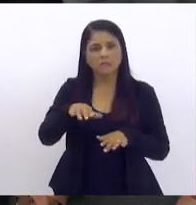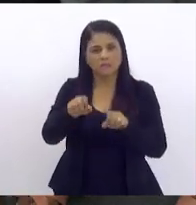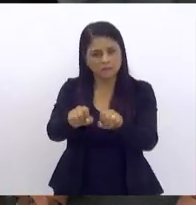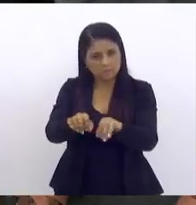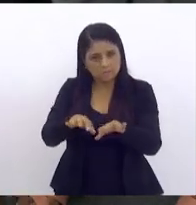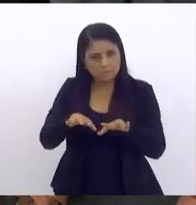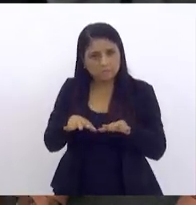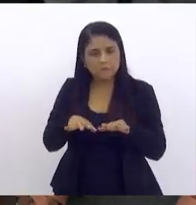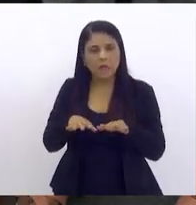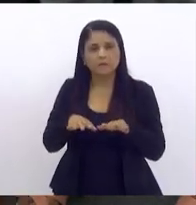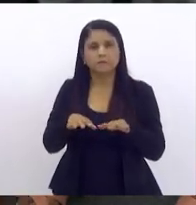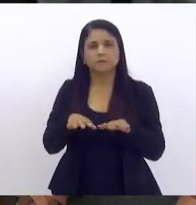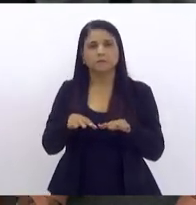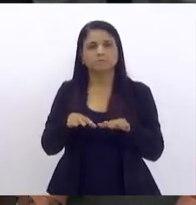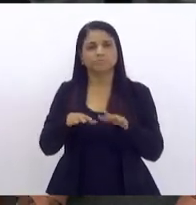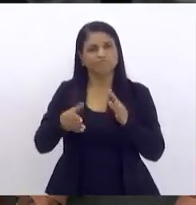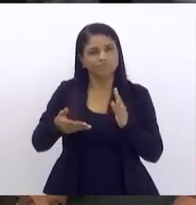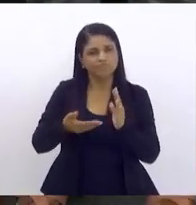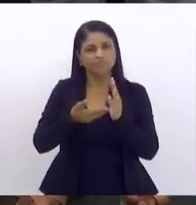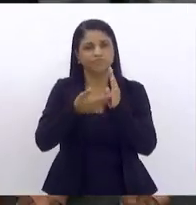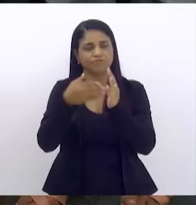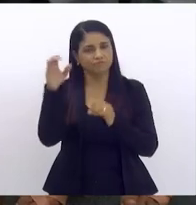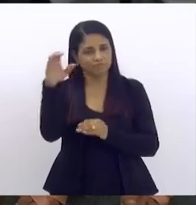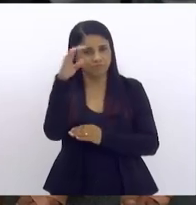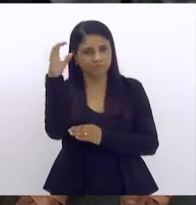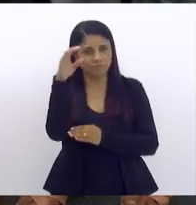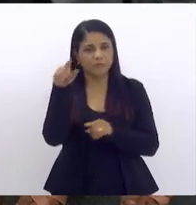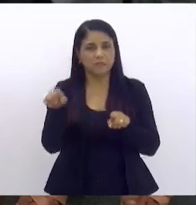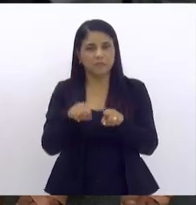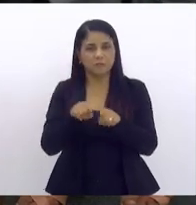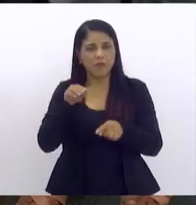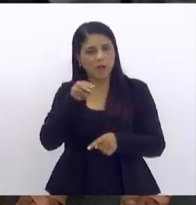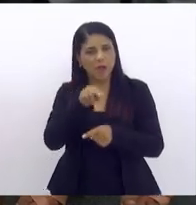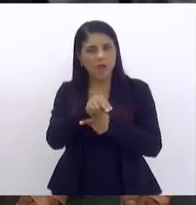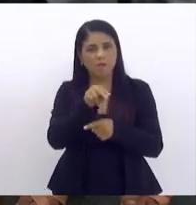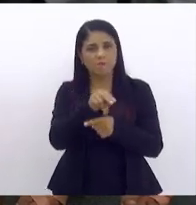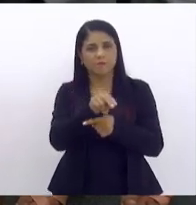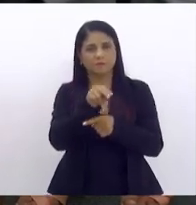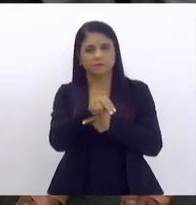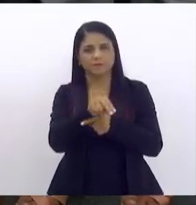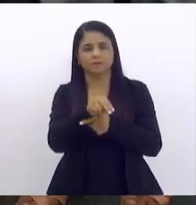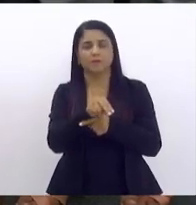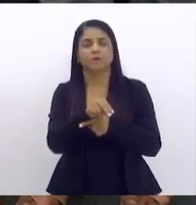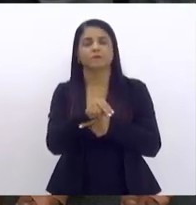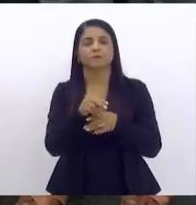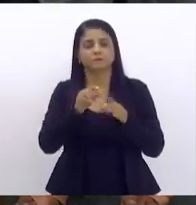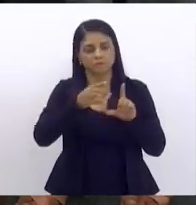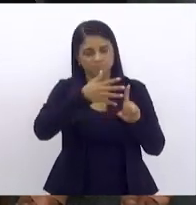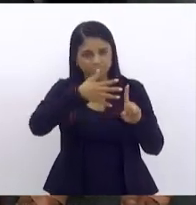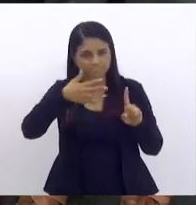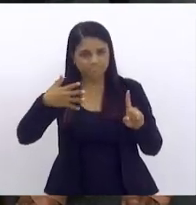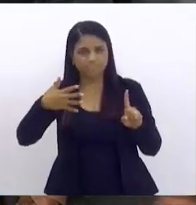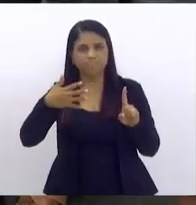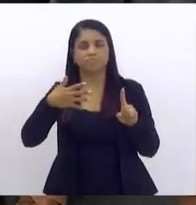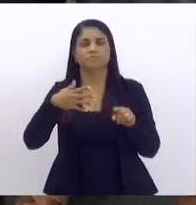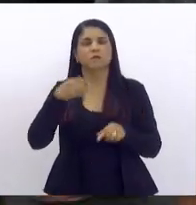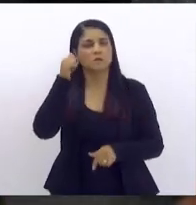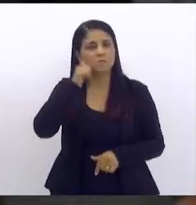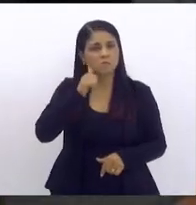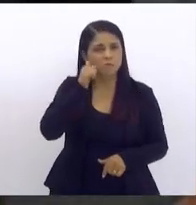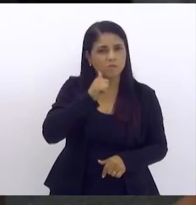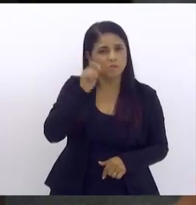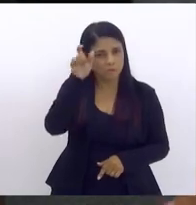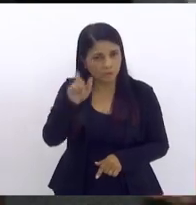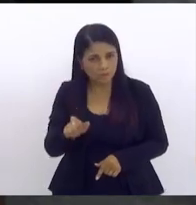é justamente o cobertor social necessário à proteção de pessoas LGBTQIA+, de mulheres, mulheres